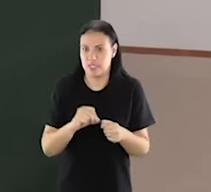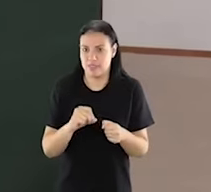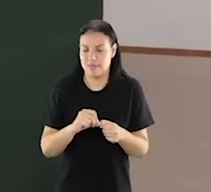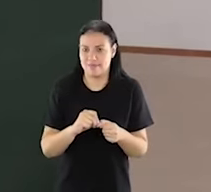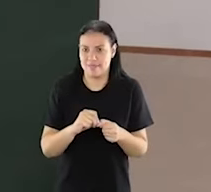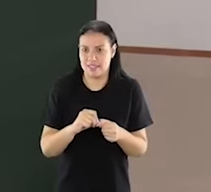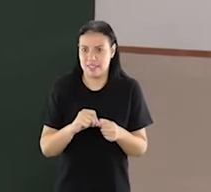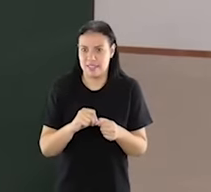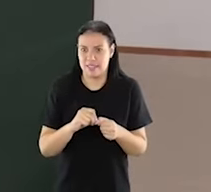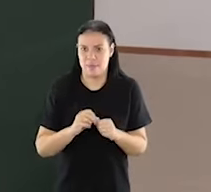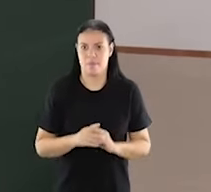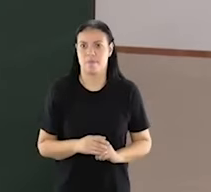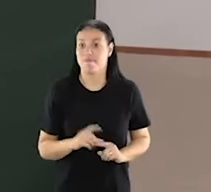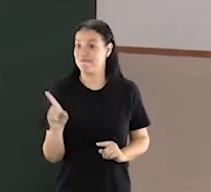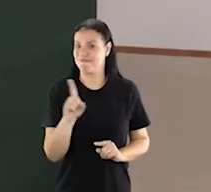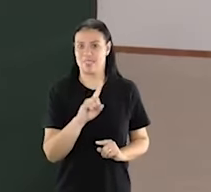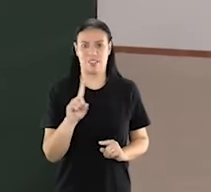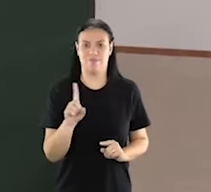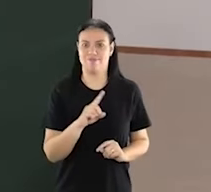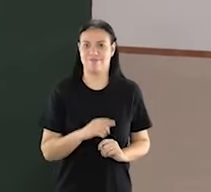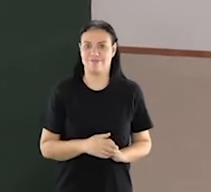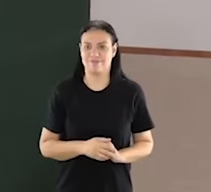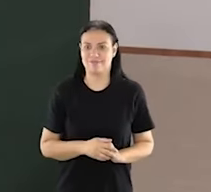das suas posses.